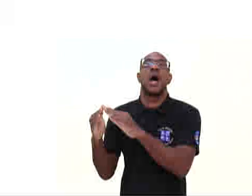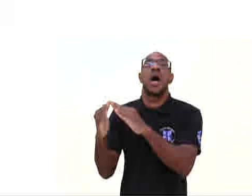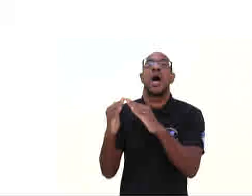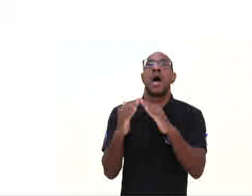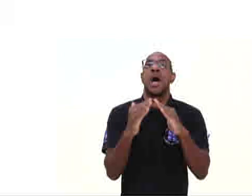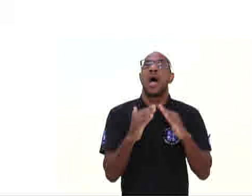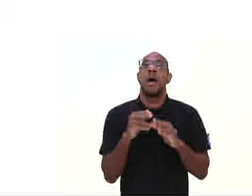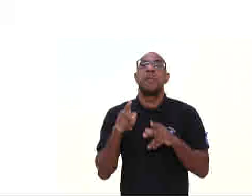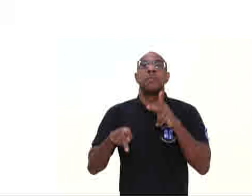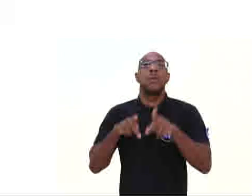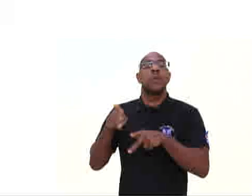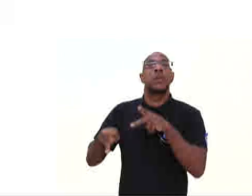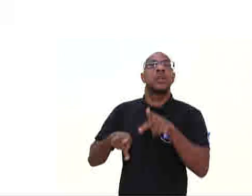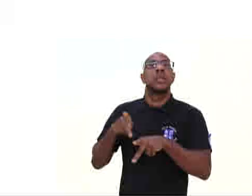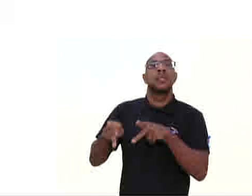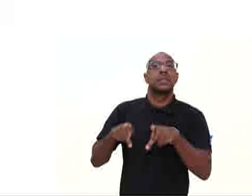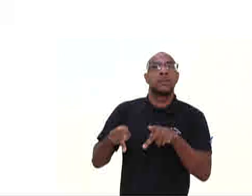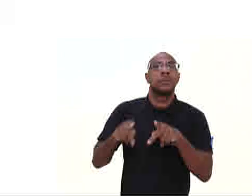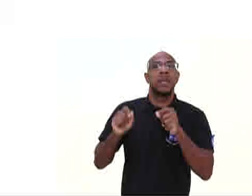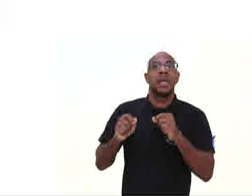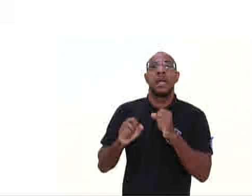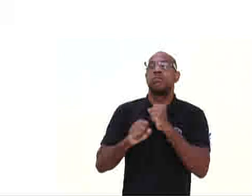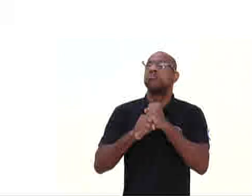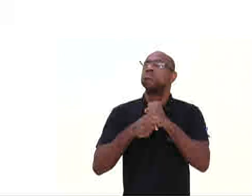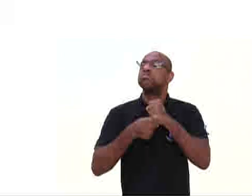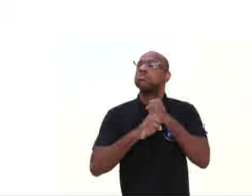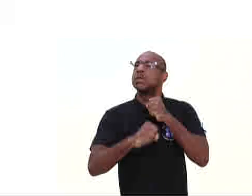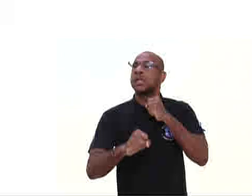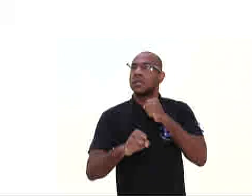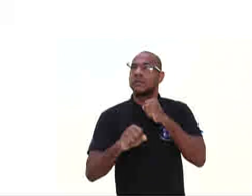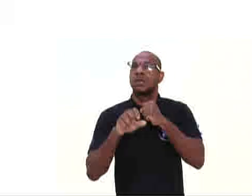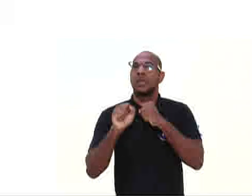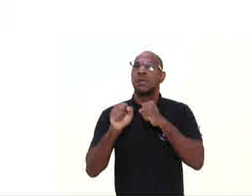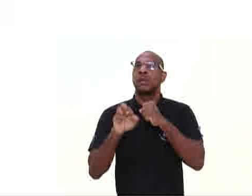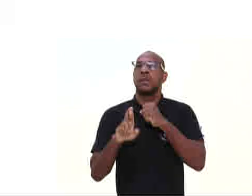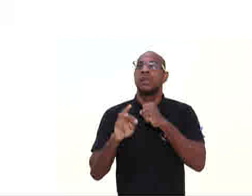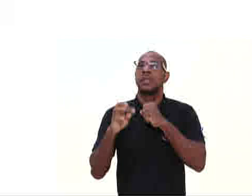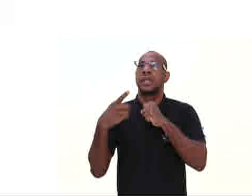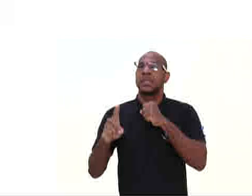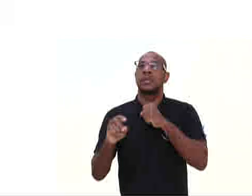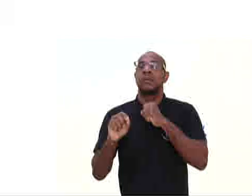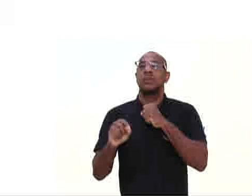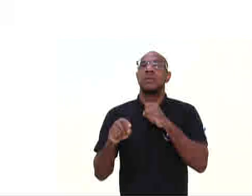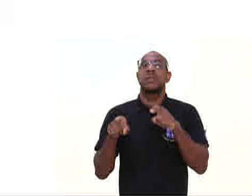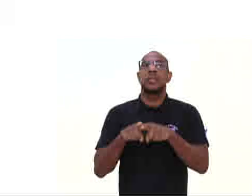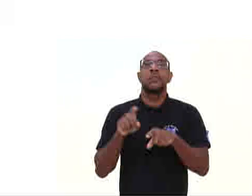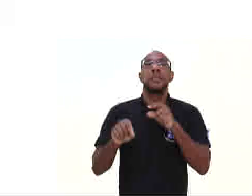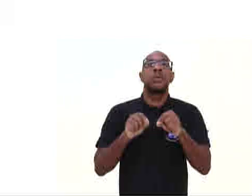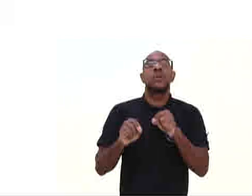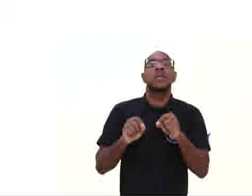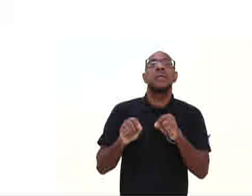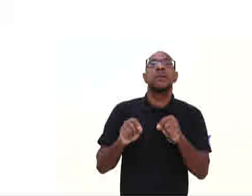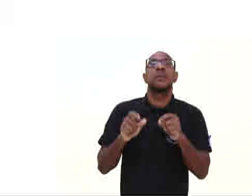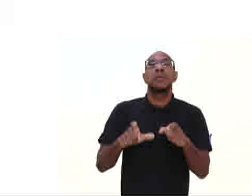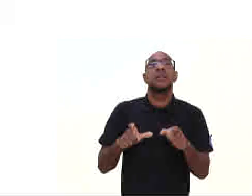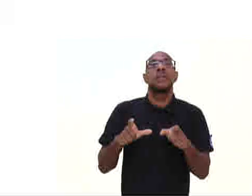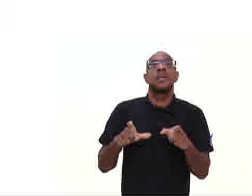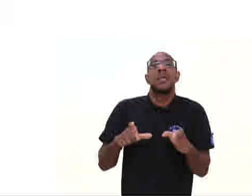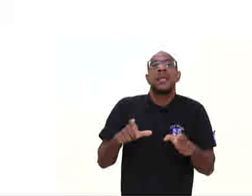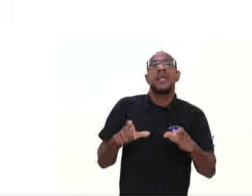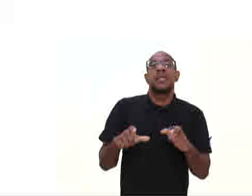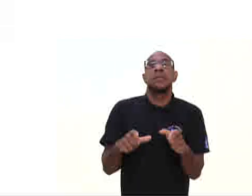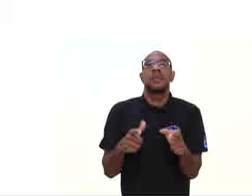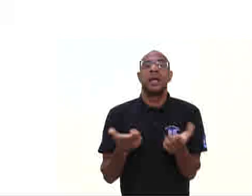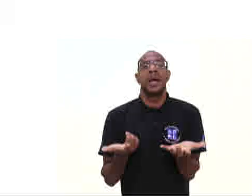portanto de população. O sertão é imenso, além disso, a necessidade de resolução de conflitos pela ausência das instituições